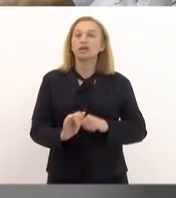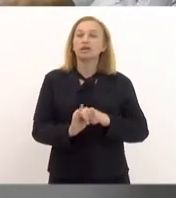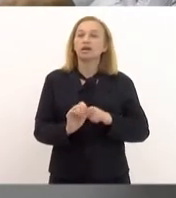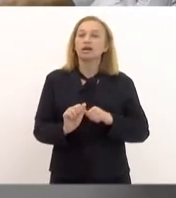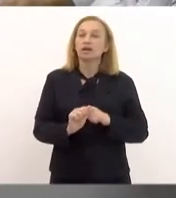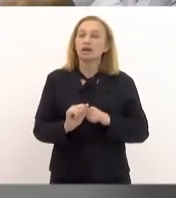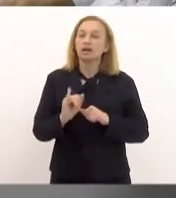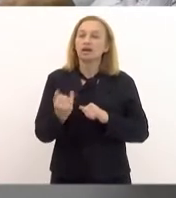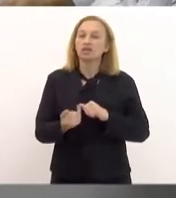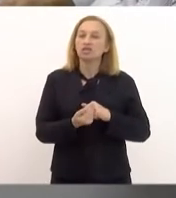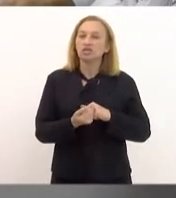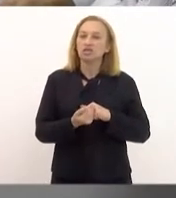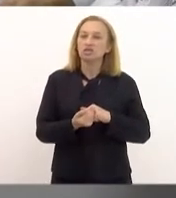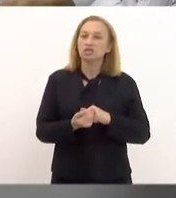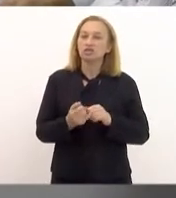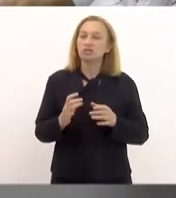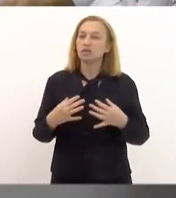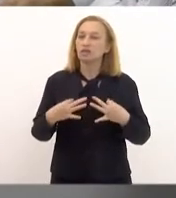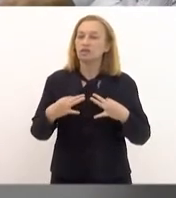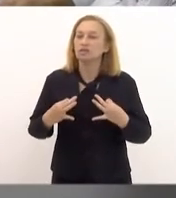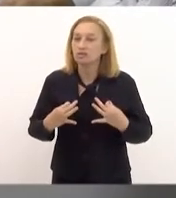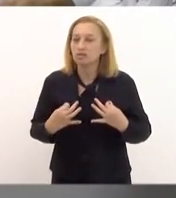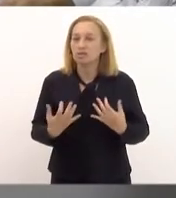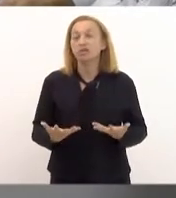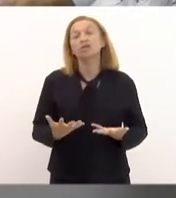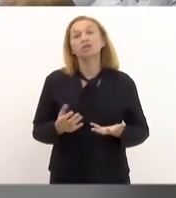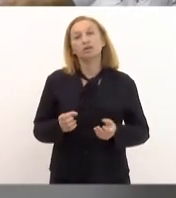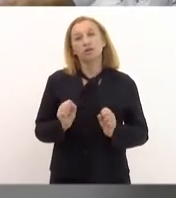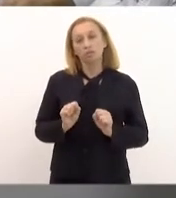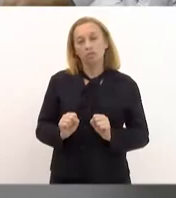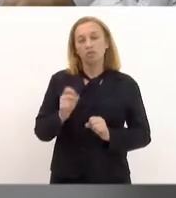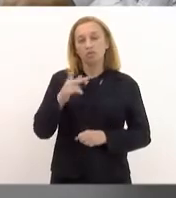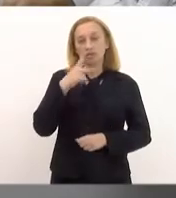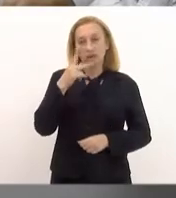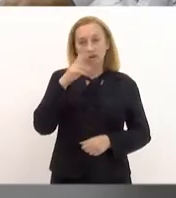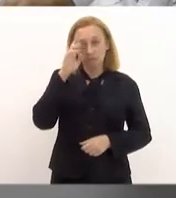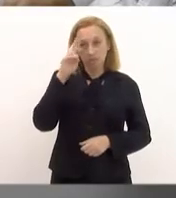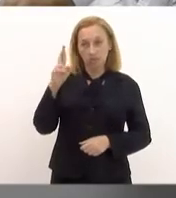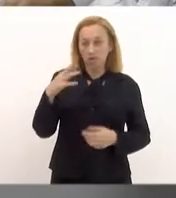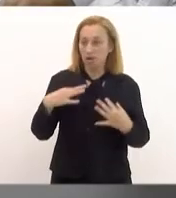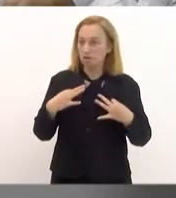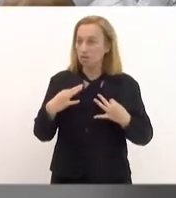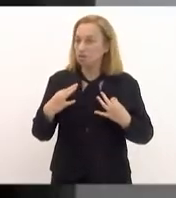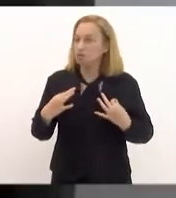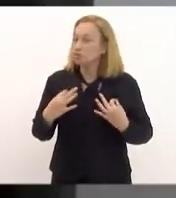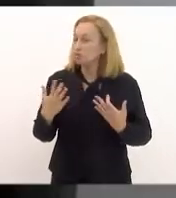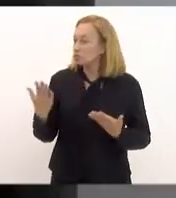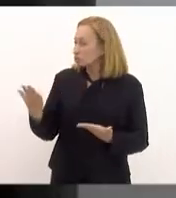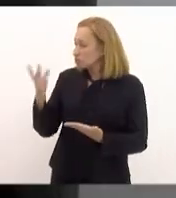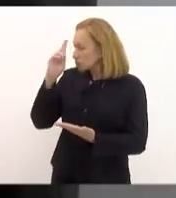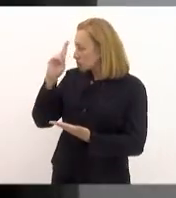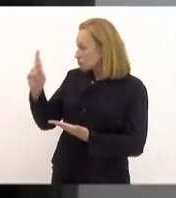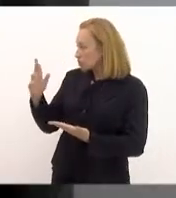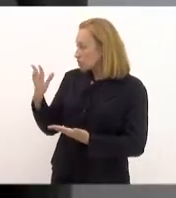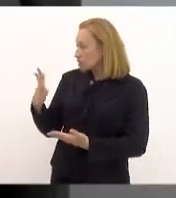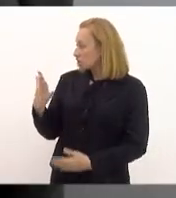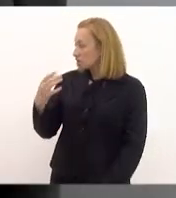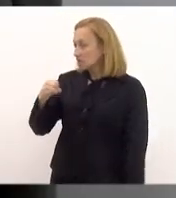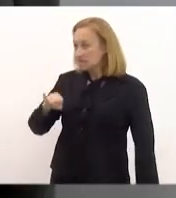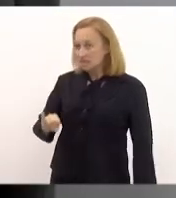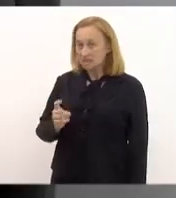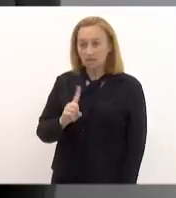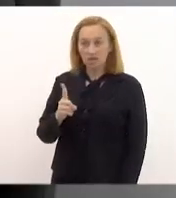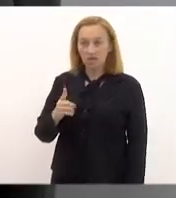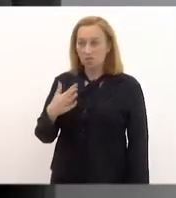Tá. Fica à disposição. Eu posso dizer para Vossa Senhoria, eu estou à disposição de Vossa Senhoria. Se o senhor não me chamar,